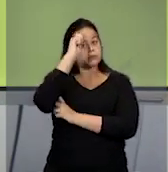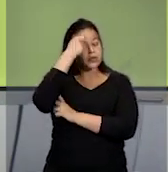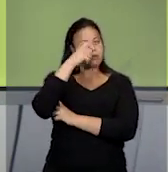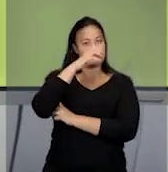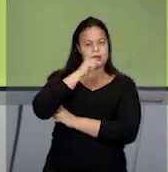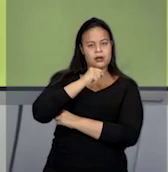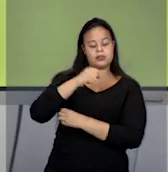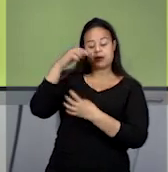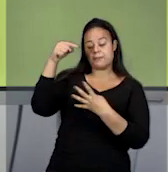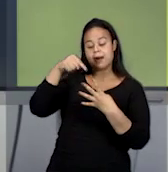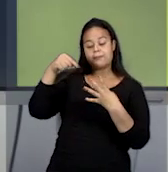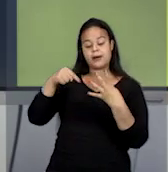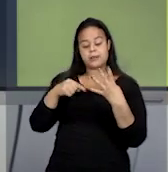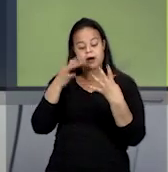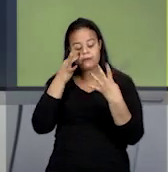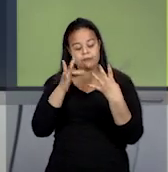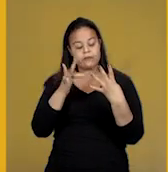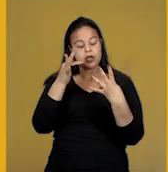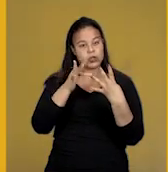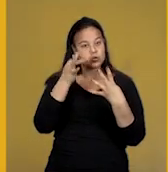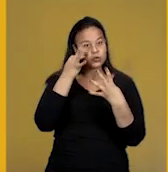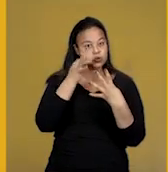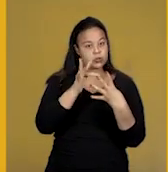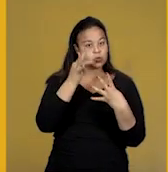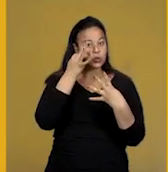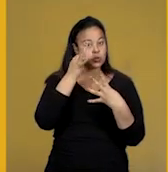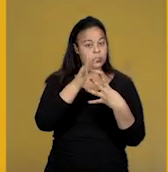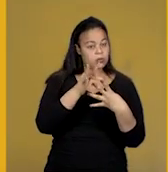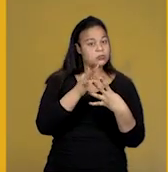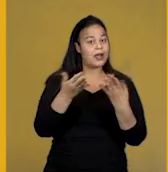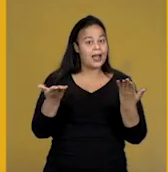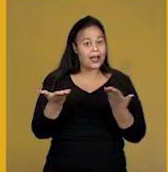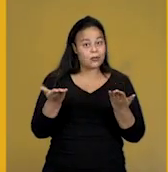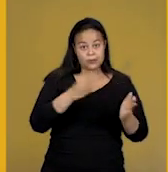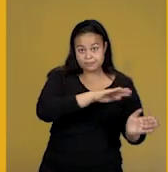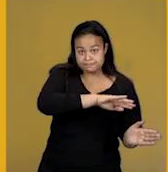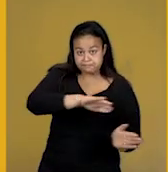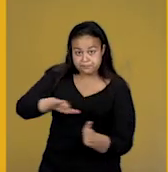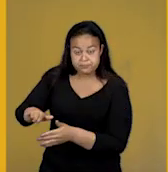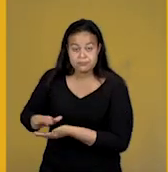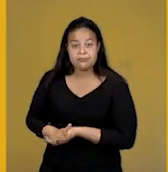temos. Nessa aula de hoje, vamos falar sobre a interação gênica